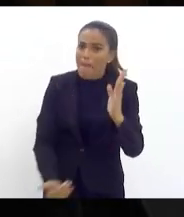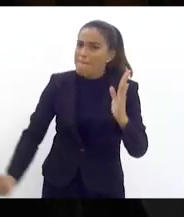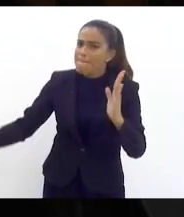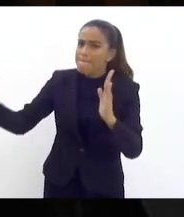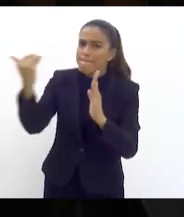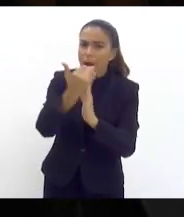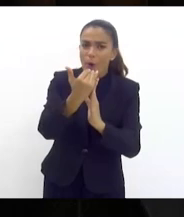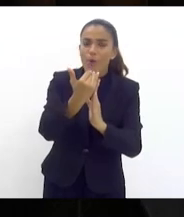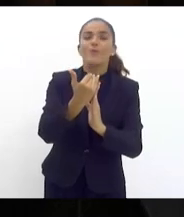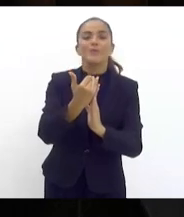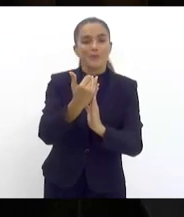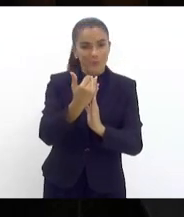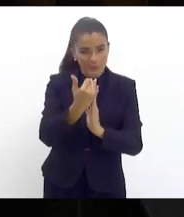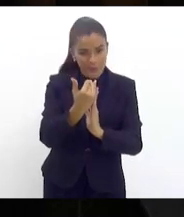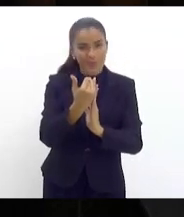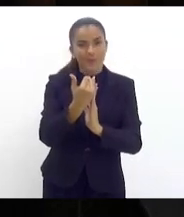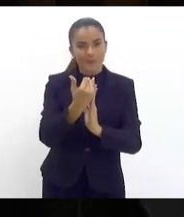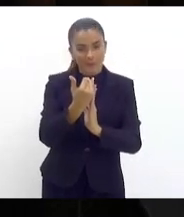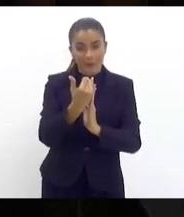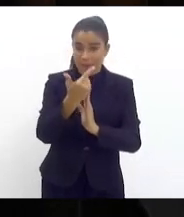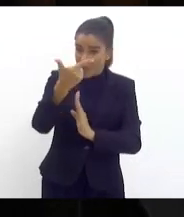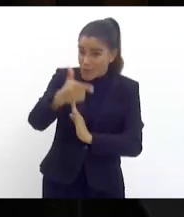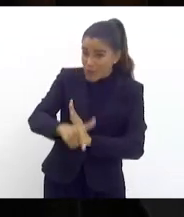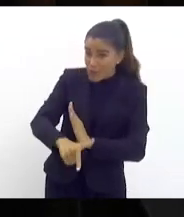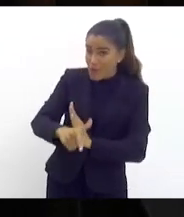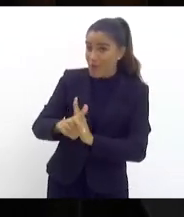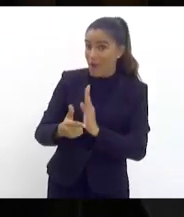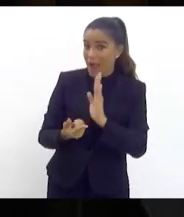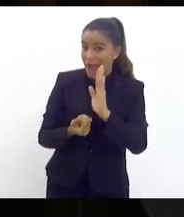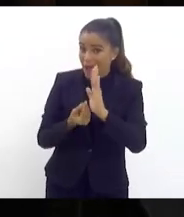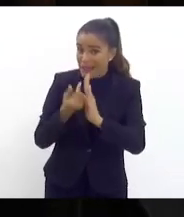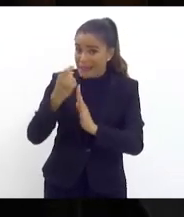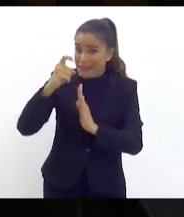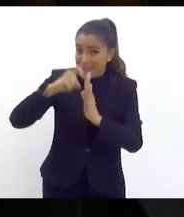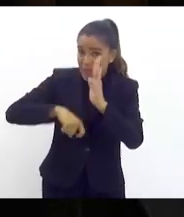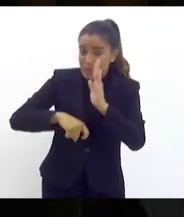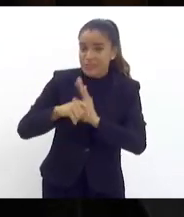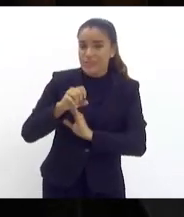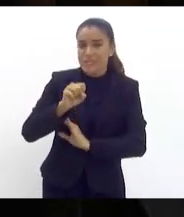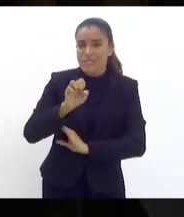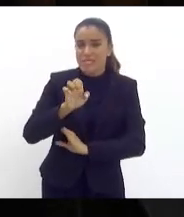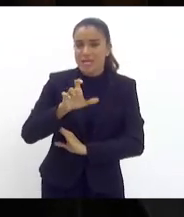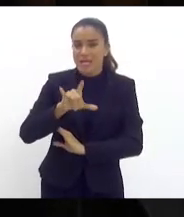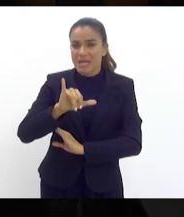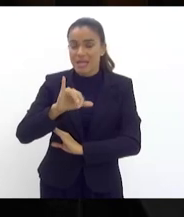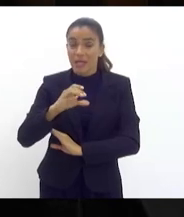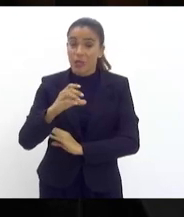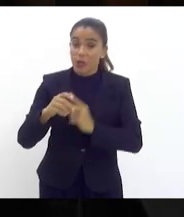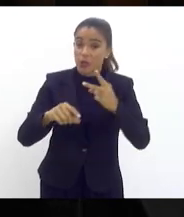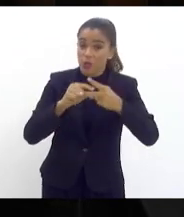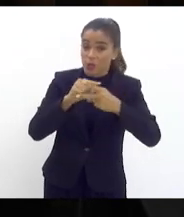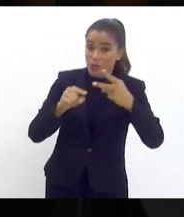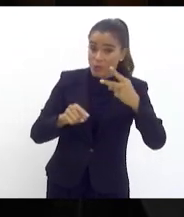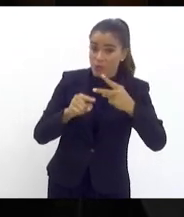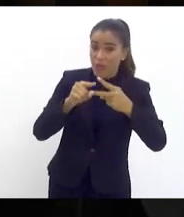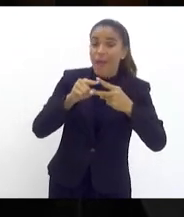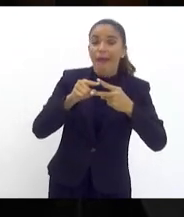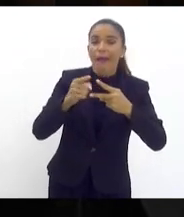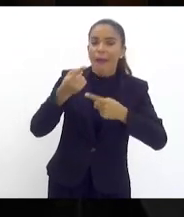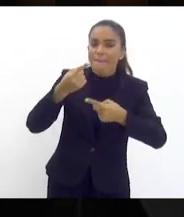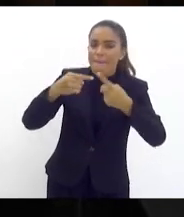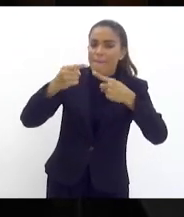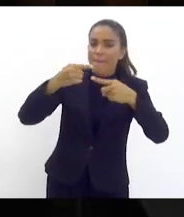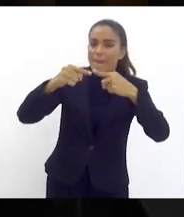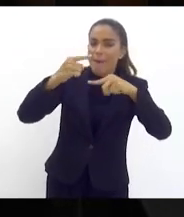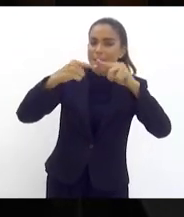exorbitante. Volto a repetir que a taxa Selic são dois componentes, a correção